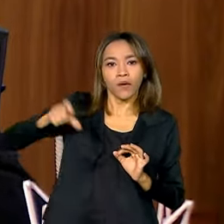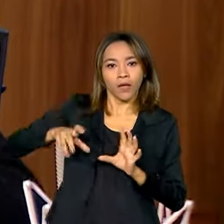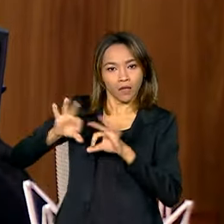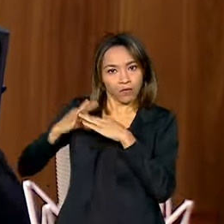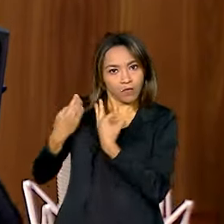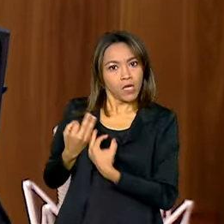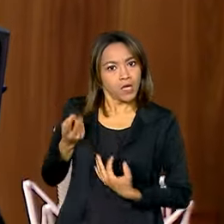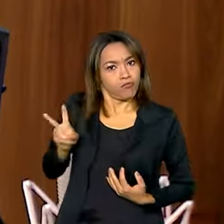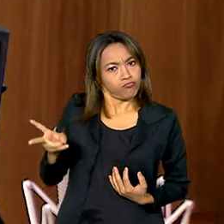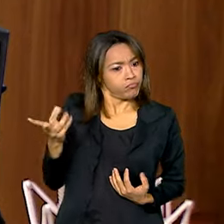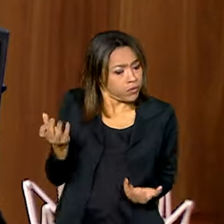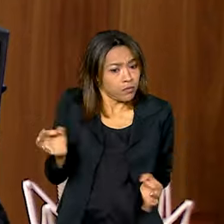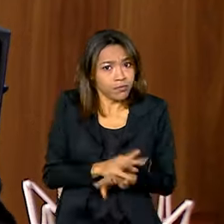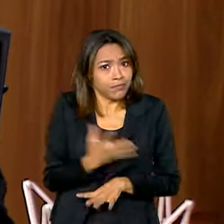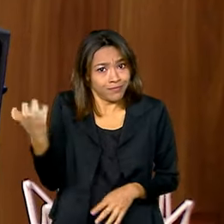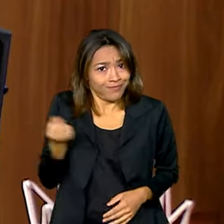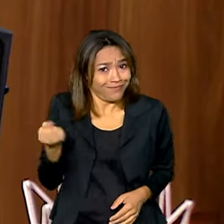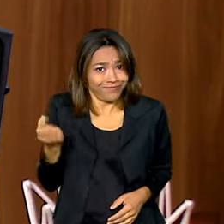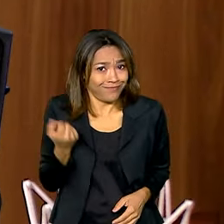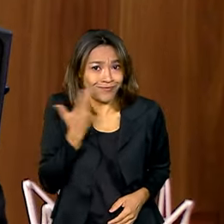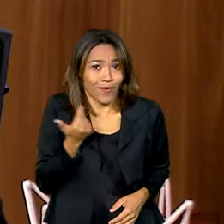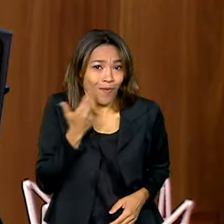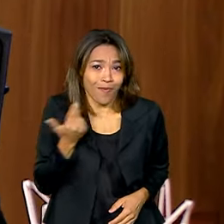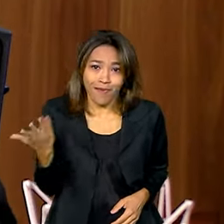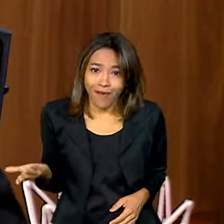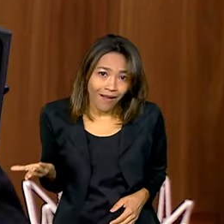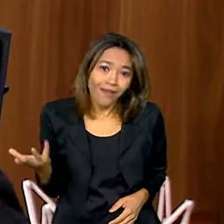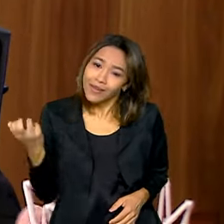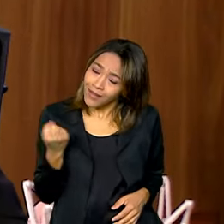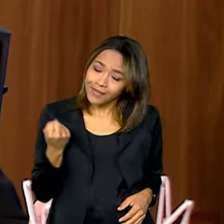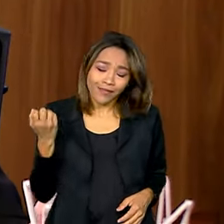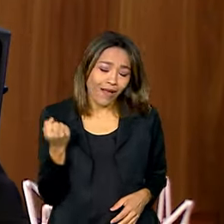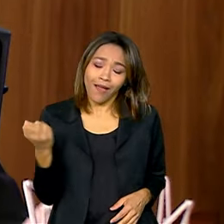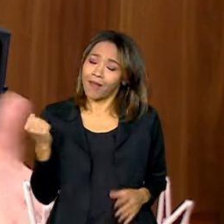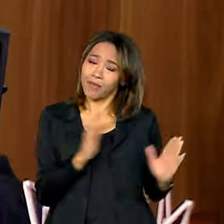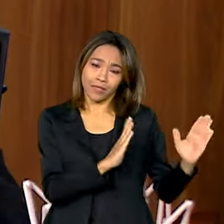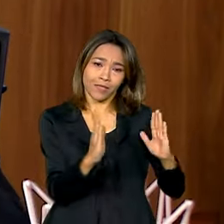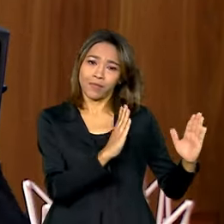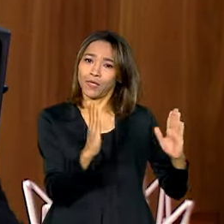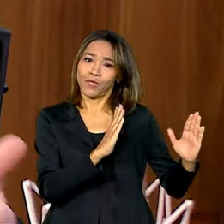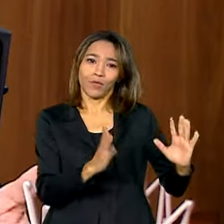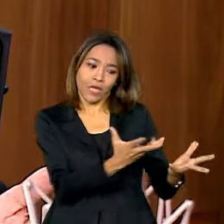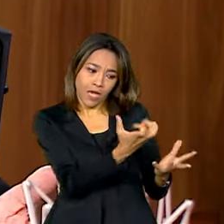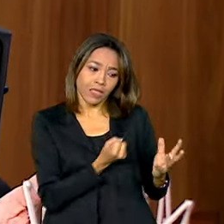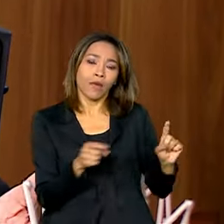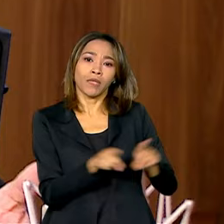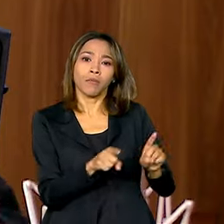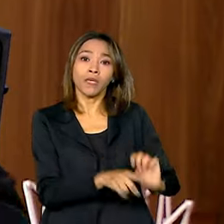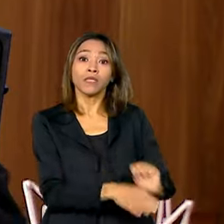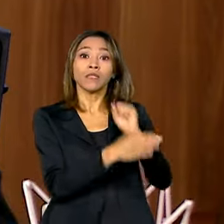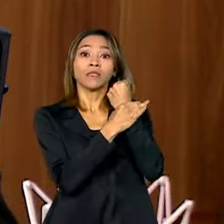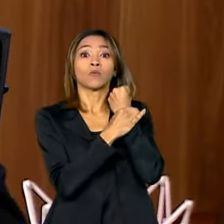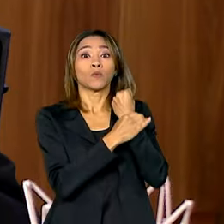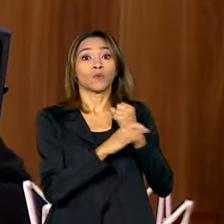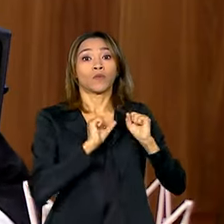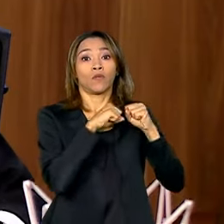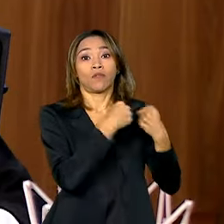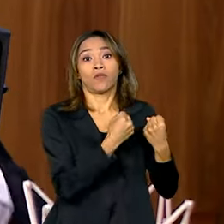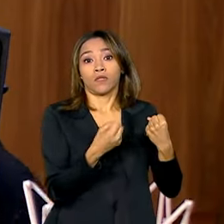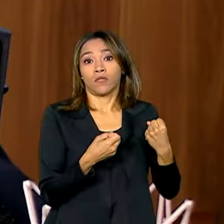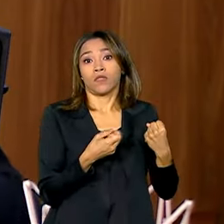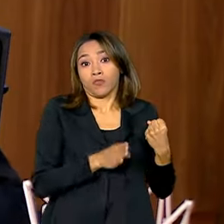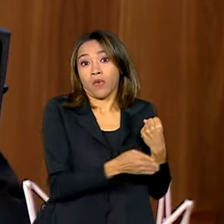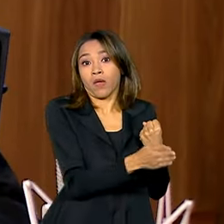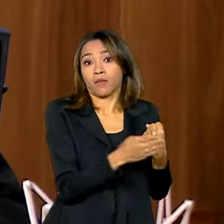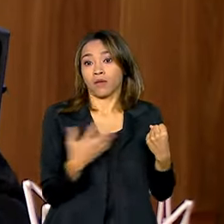sustente, e, portanto, ele está apto a receber o Bolsa Família, ele receberá, nesse período do seguro defeso, os dois programas sem nenhum prejuízo.